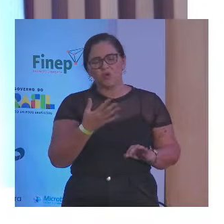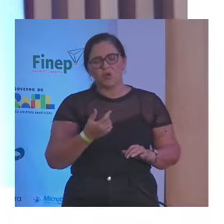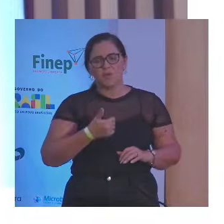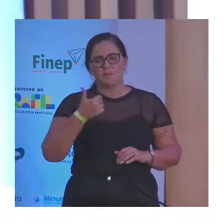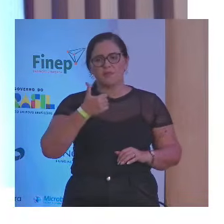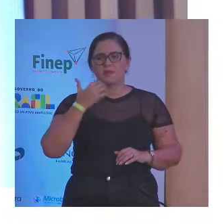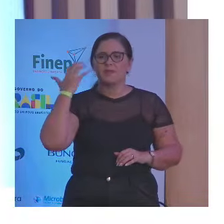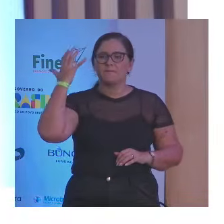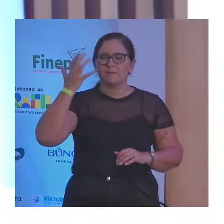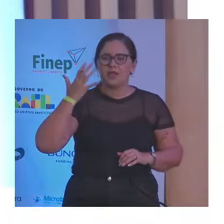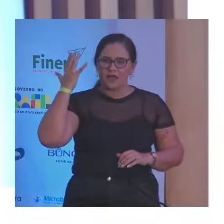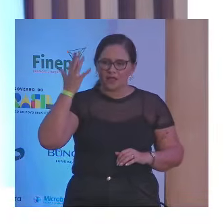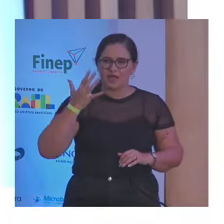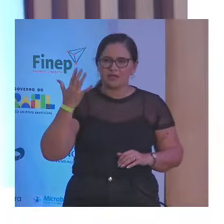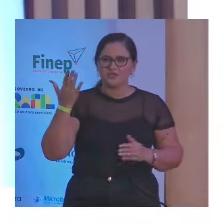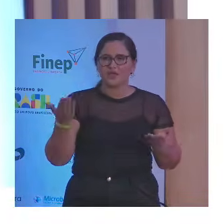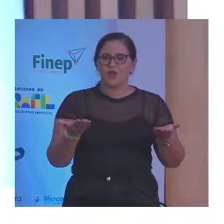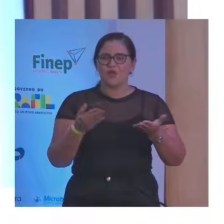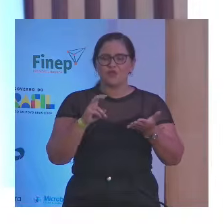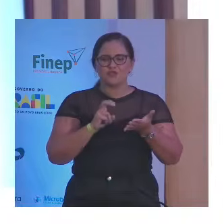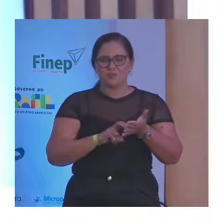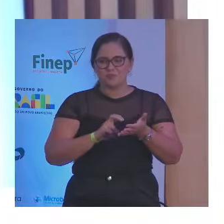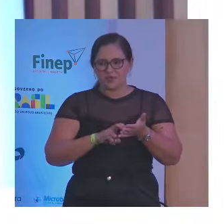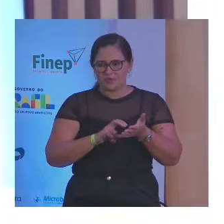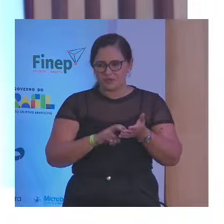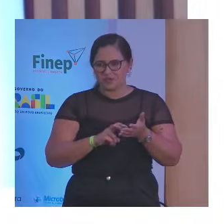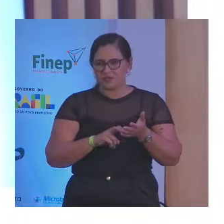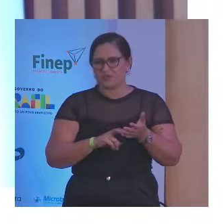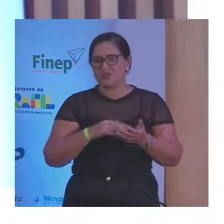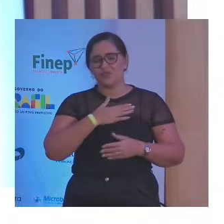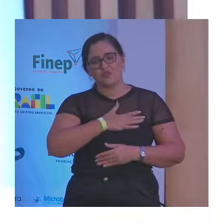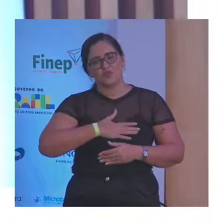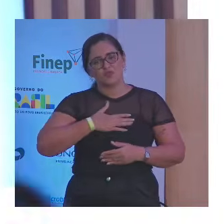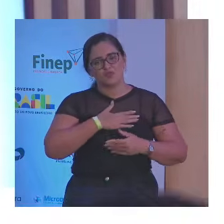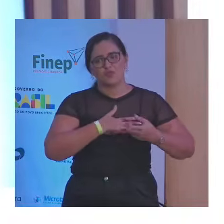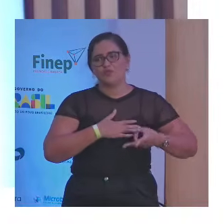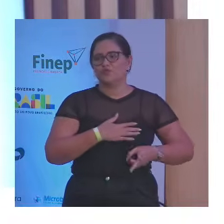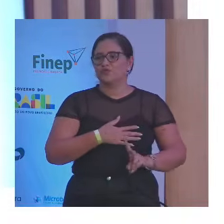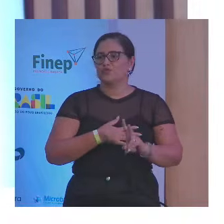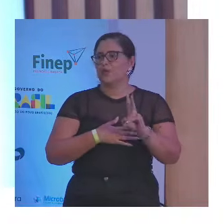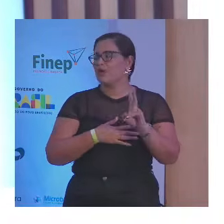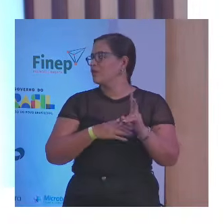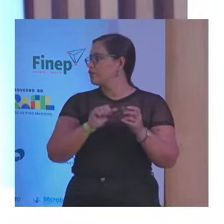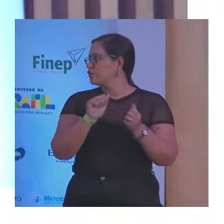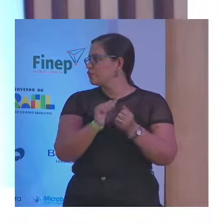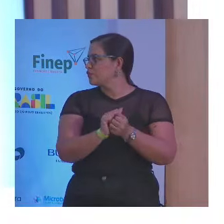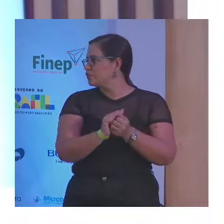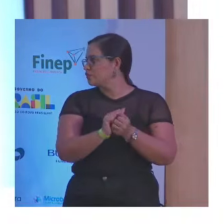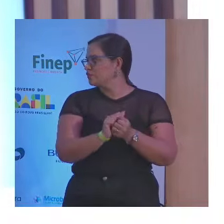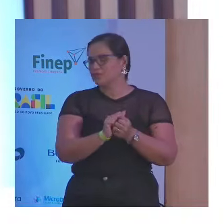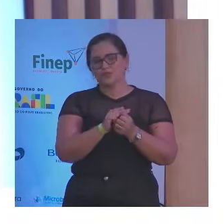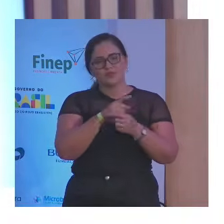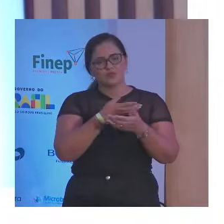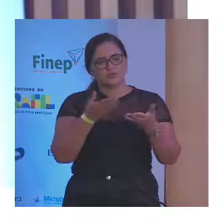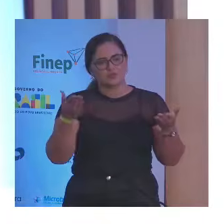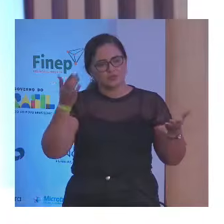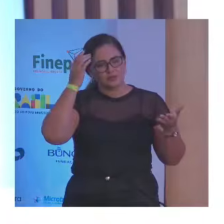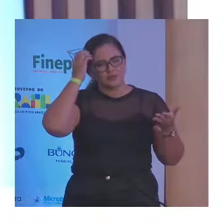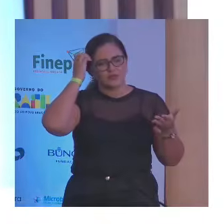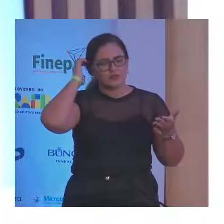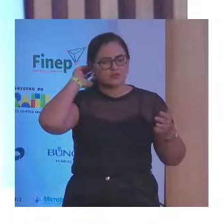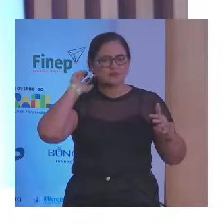painel, nessa primeira palestra dessa manhã. E agora a gente gostaria de continuar com vocês esse fascínio pelo